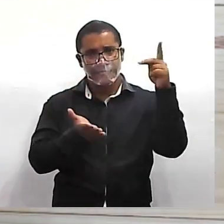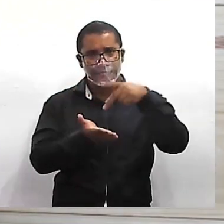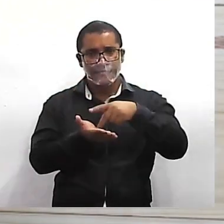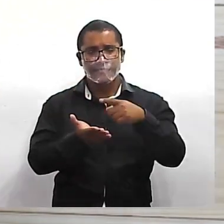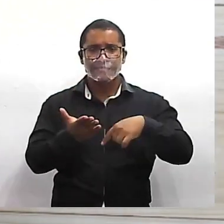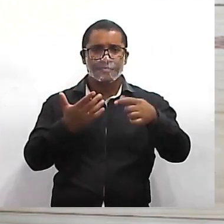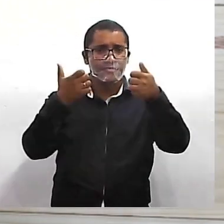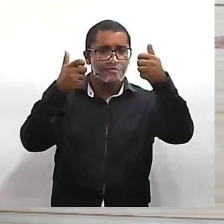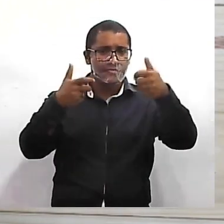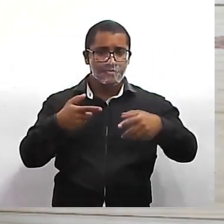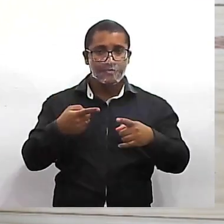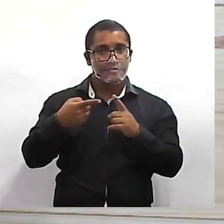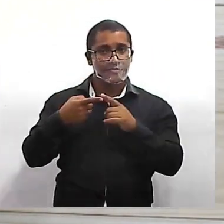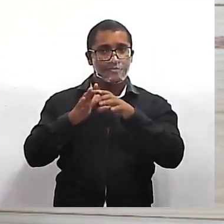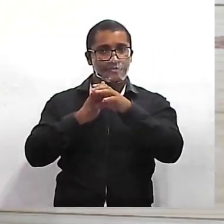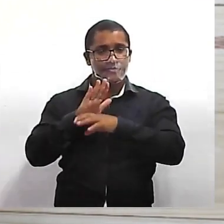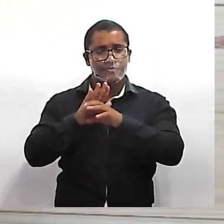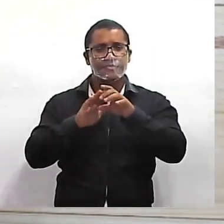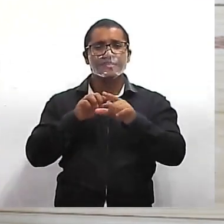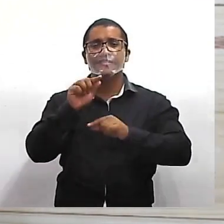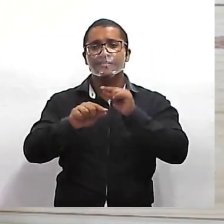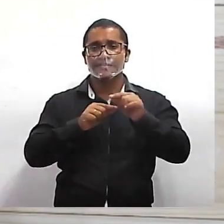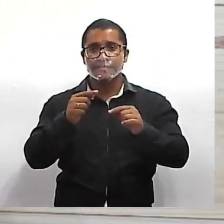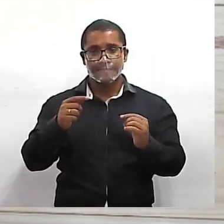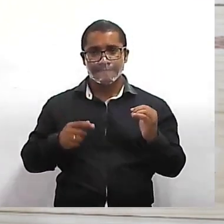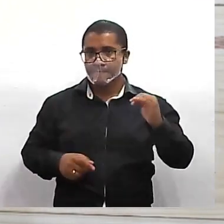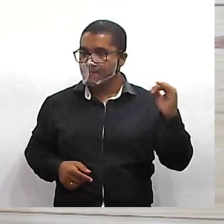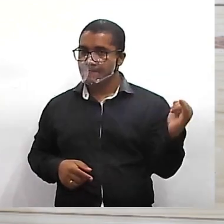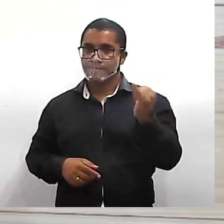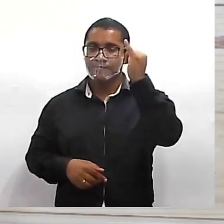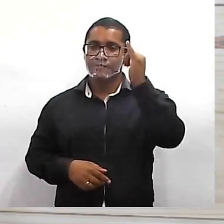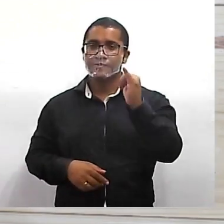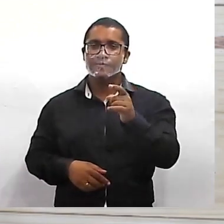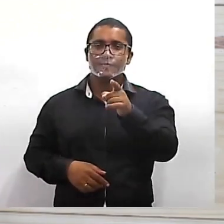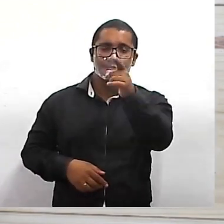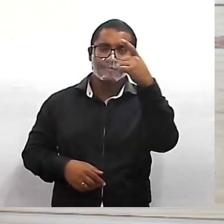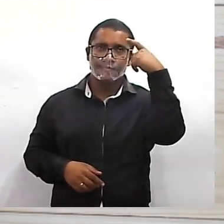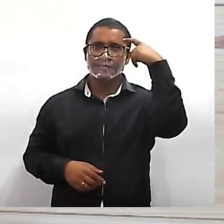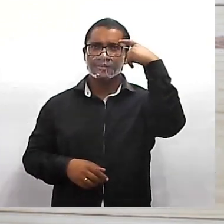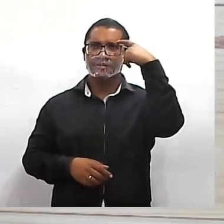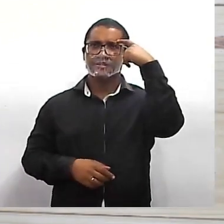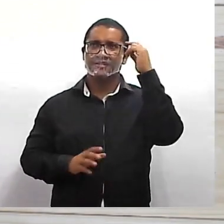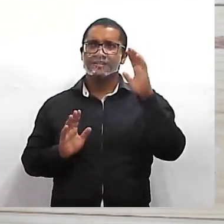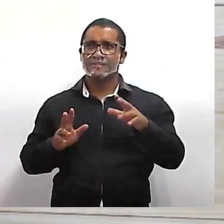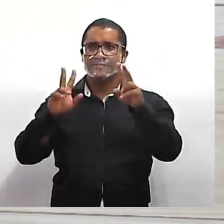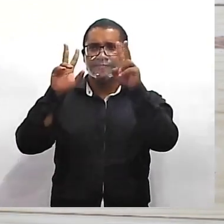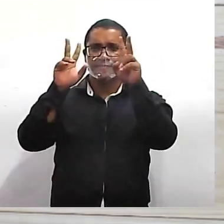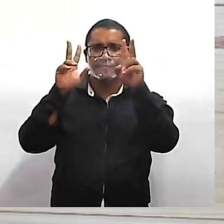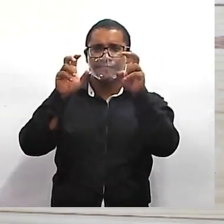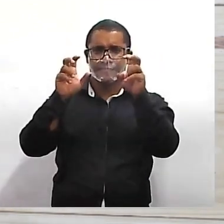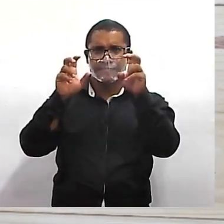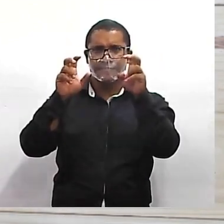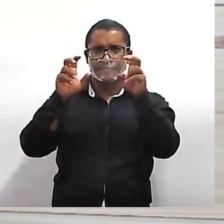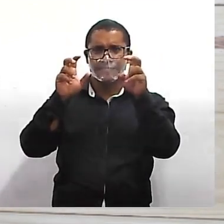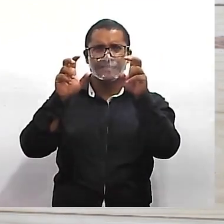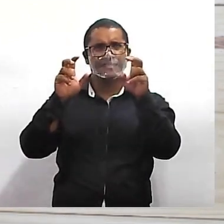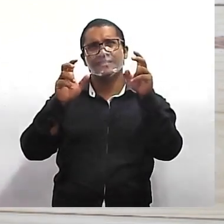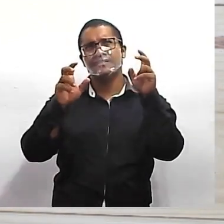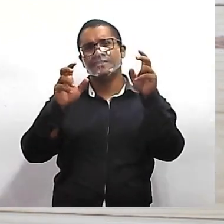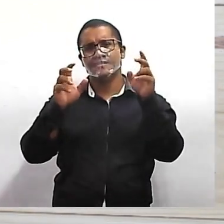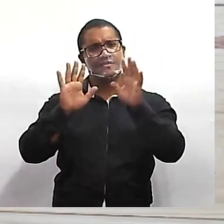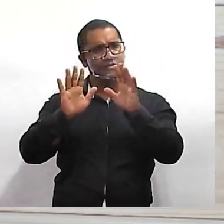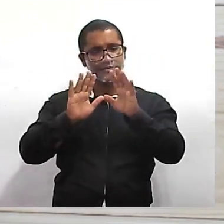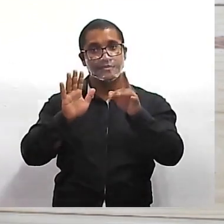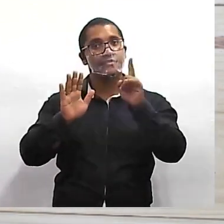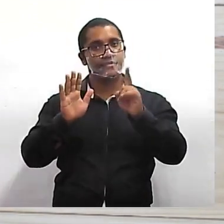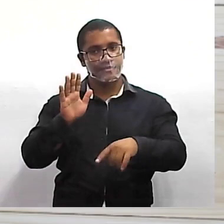das primeiras competências. O mais importante é que você pense assim, isso não é um tópico, isso é uma competência.